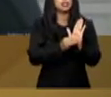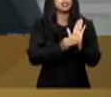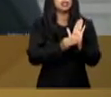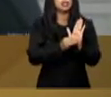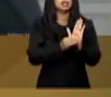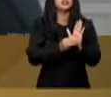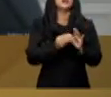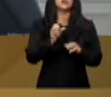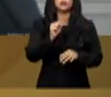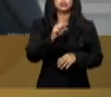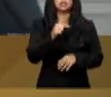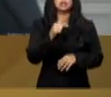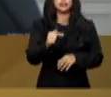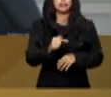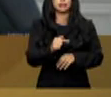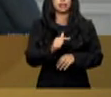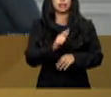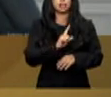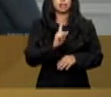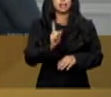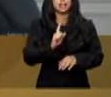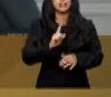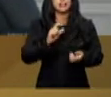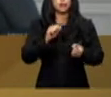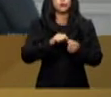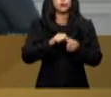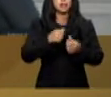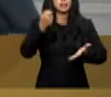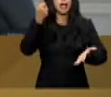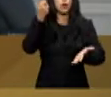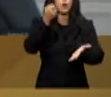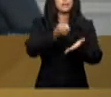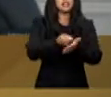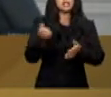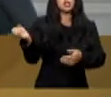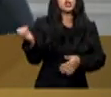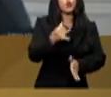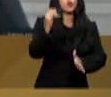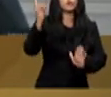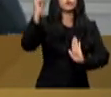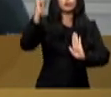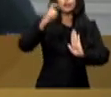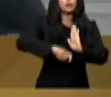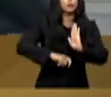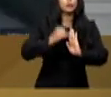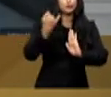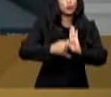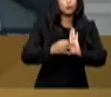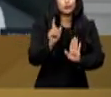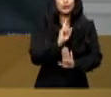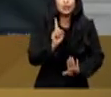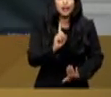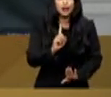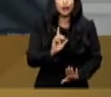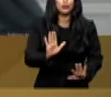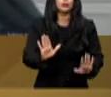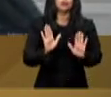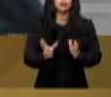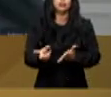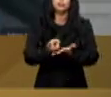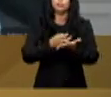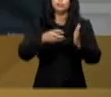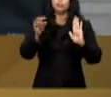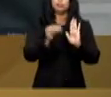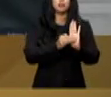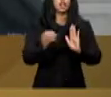87, ela não instituiu a cobrança de novo tributo que exigisse uma nova lei